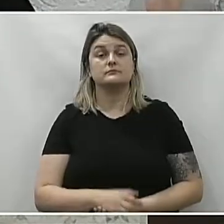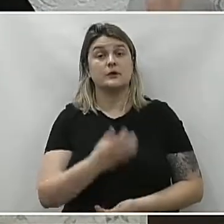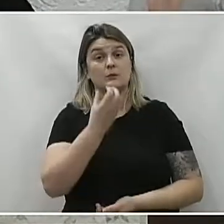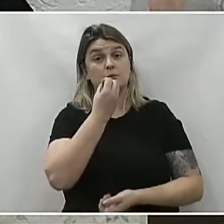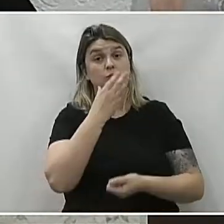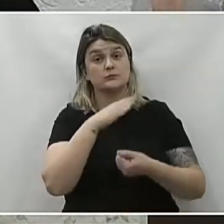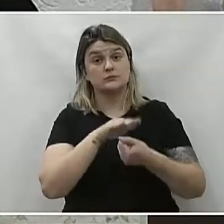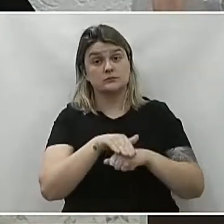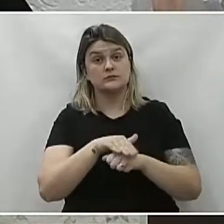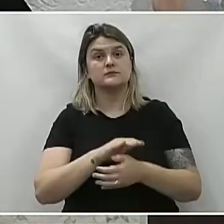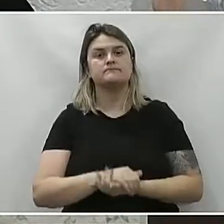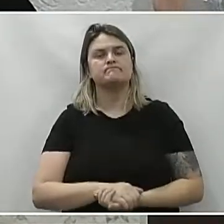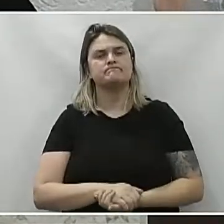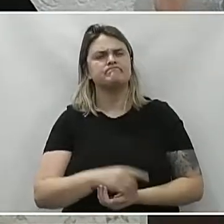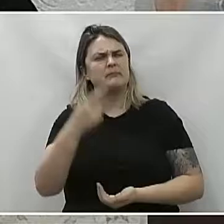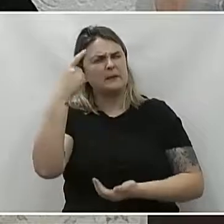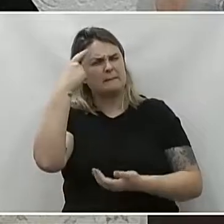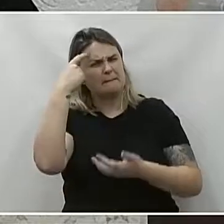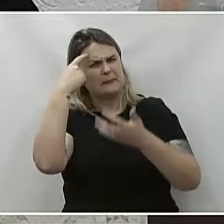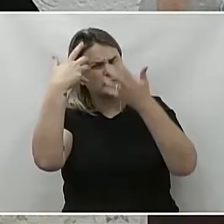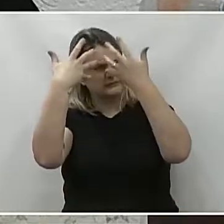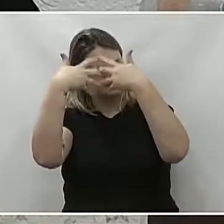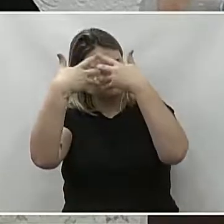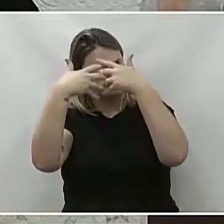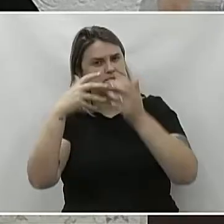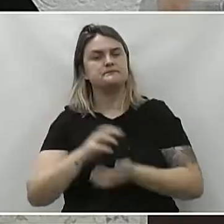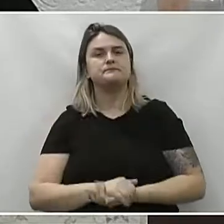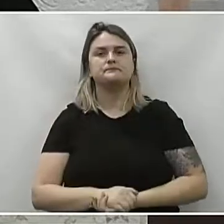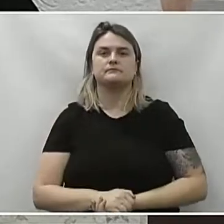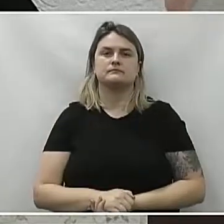Boa noite. Para refletir.